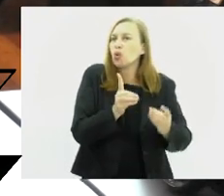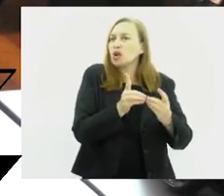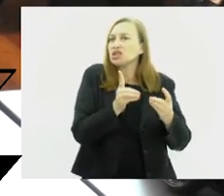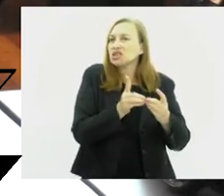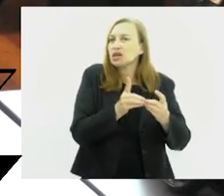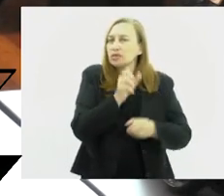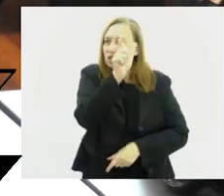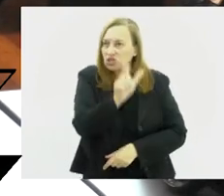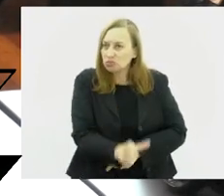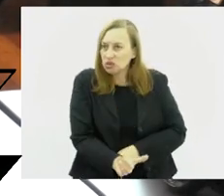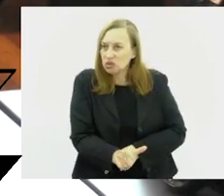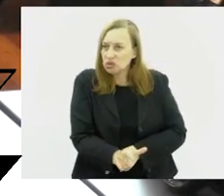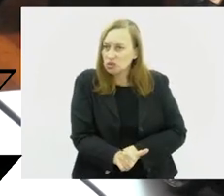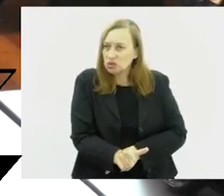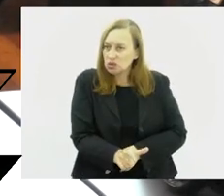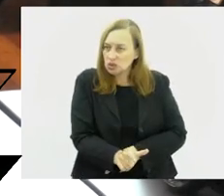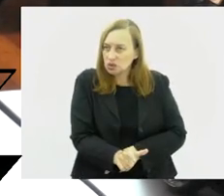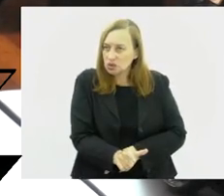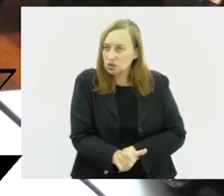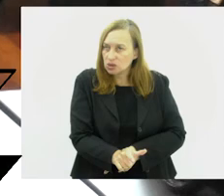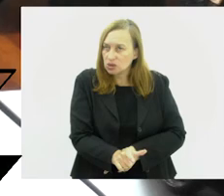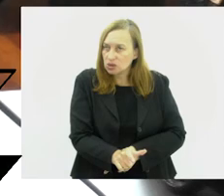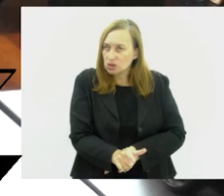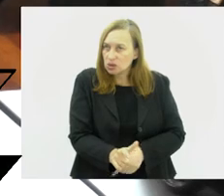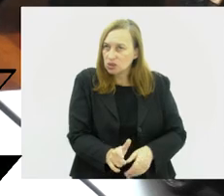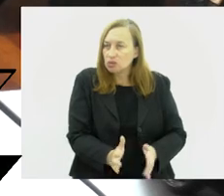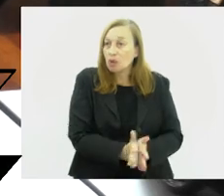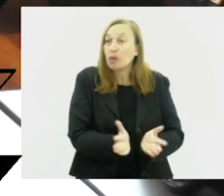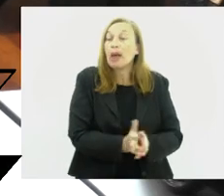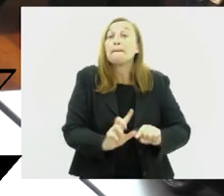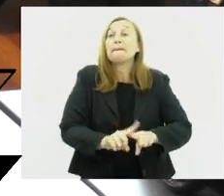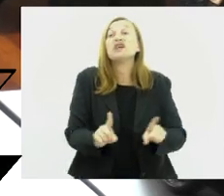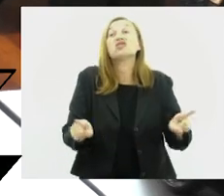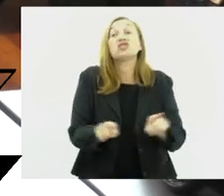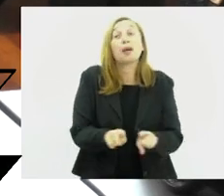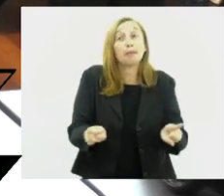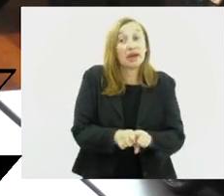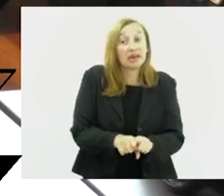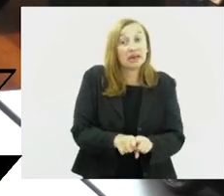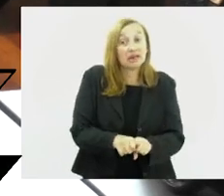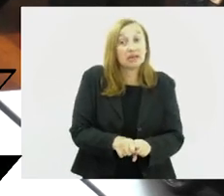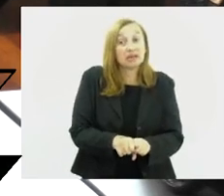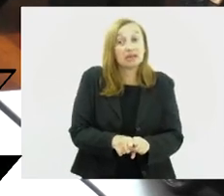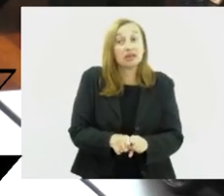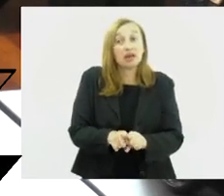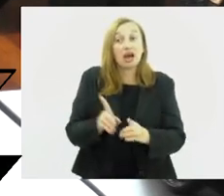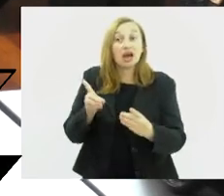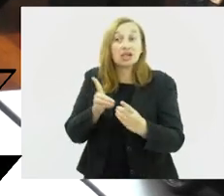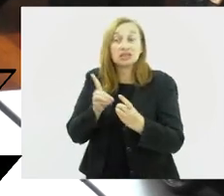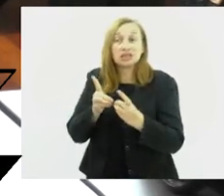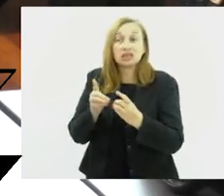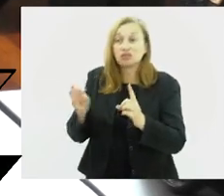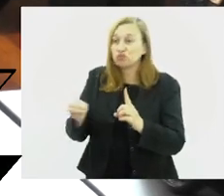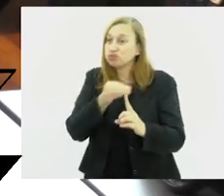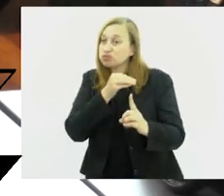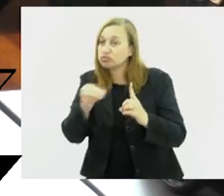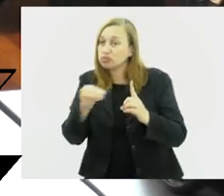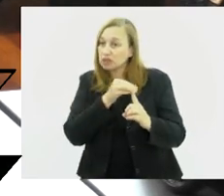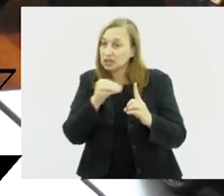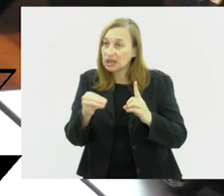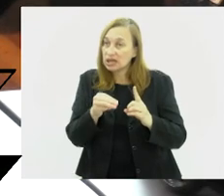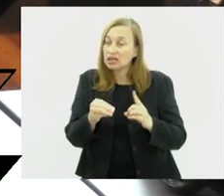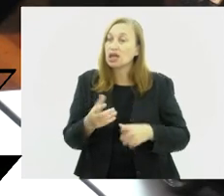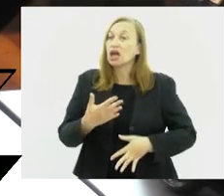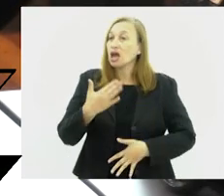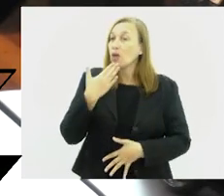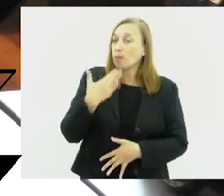pessoas hipossuficientes economicamente, mas também fazer o atendimento de vulneráveis. E aí